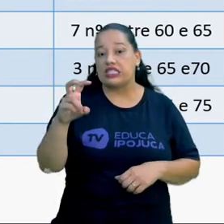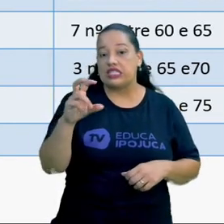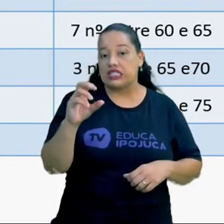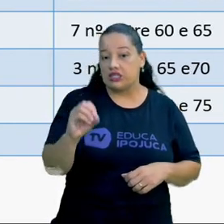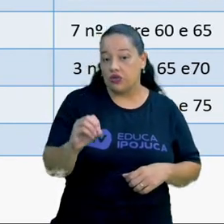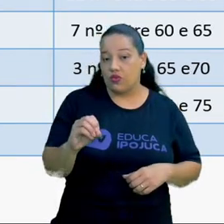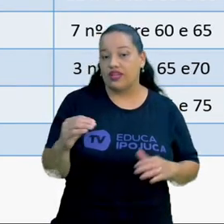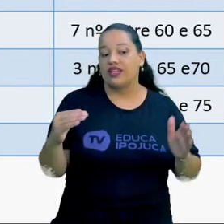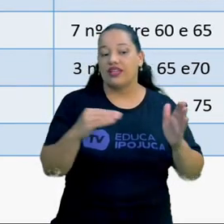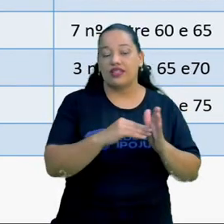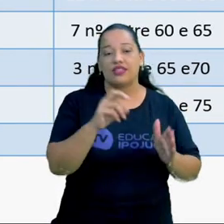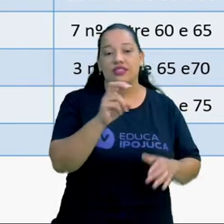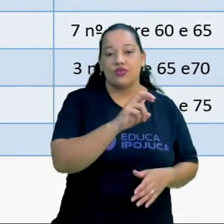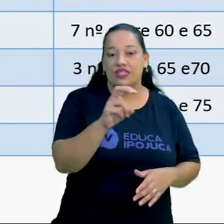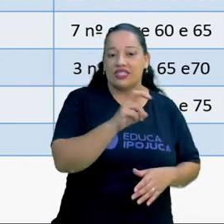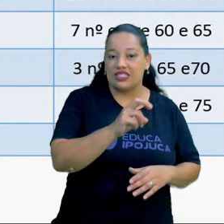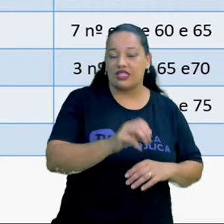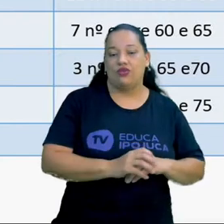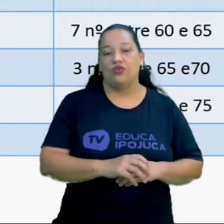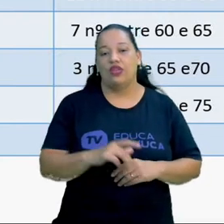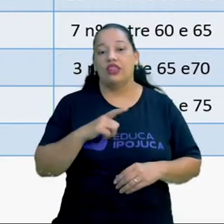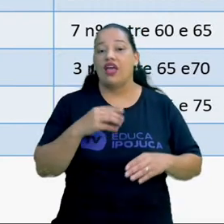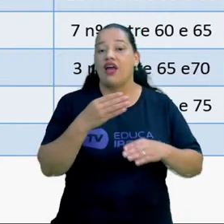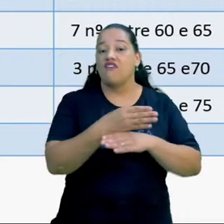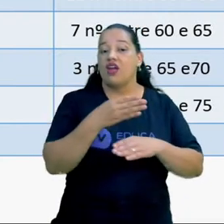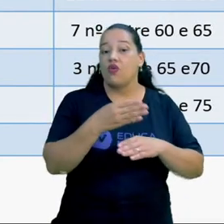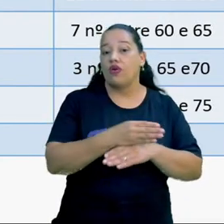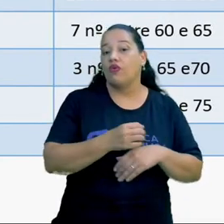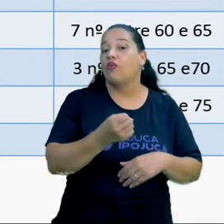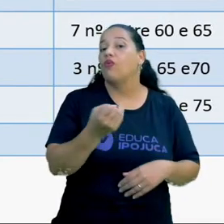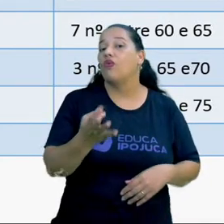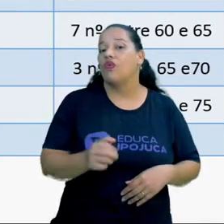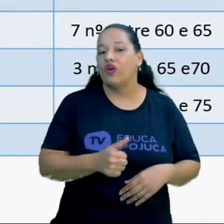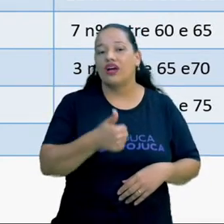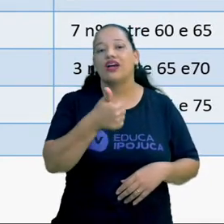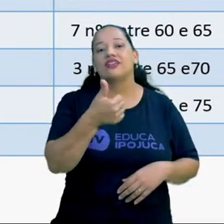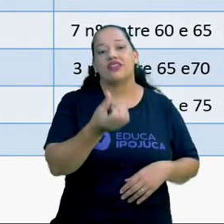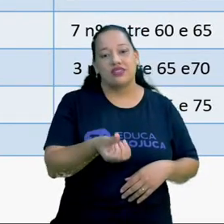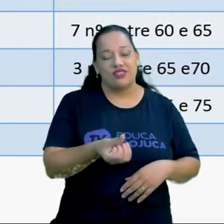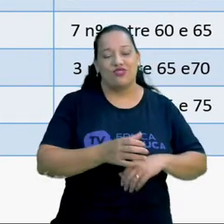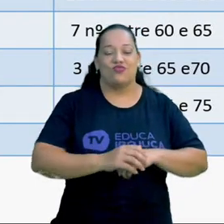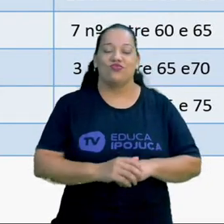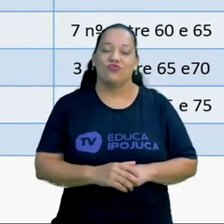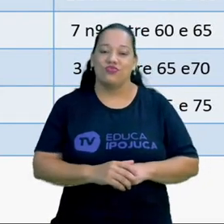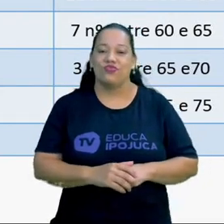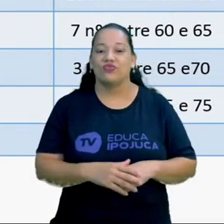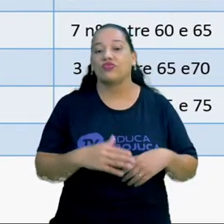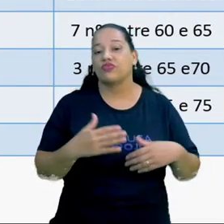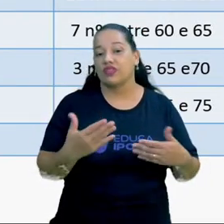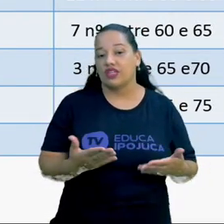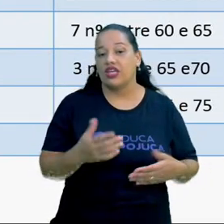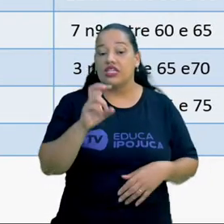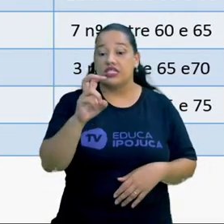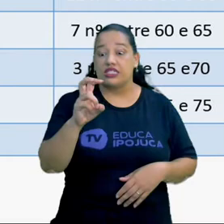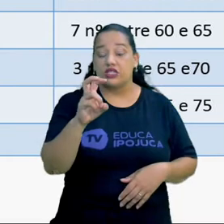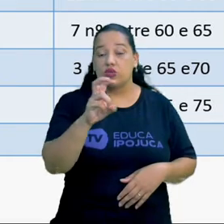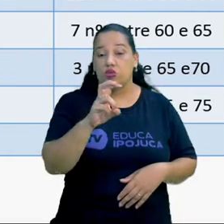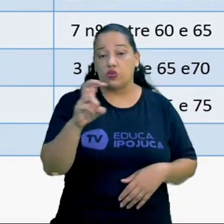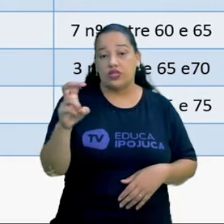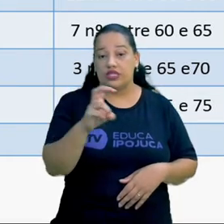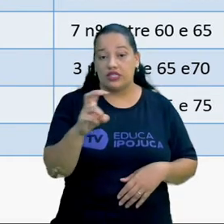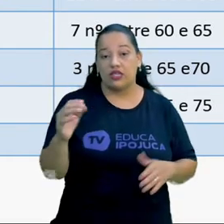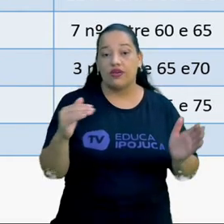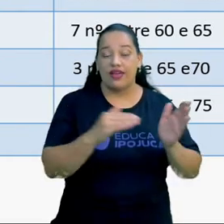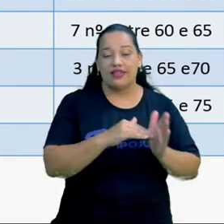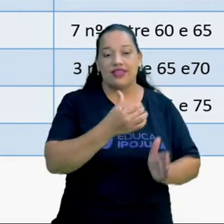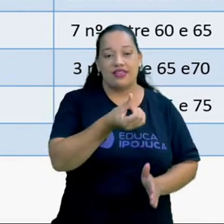vermelho, tivemos a frequência de 16. Entre 55 e 60, tivemos